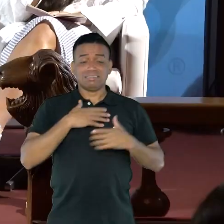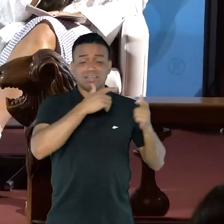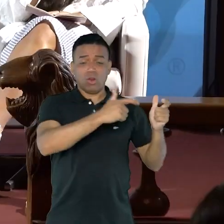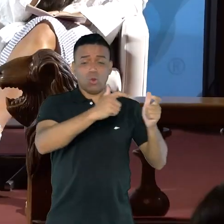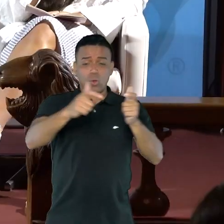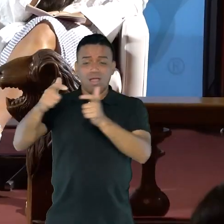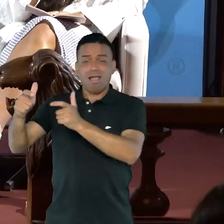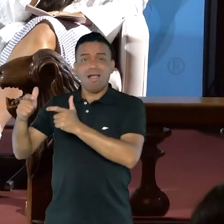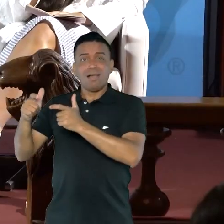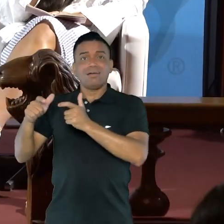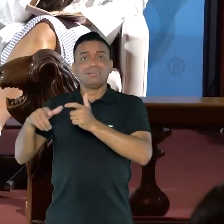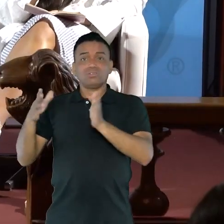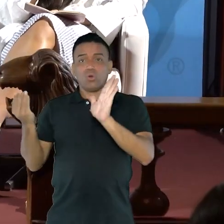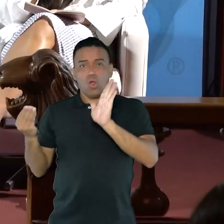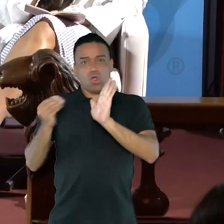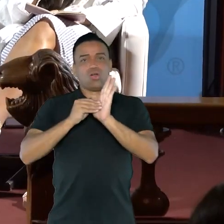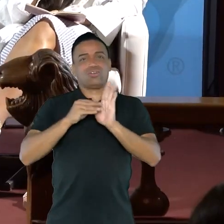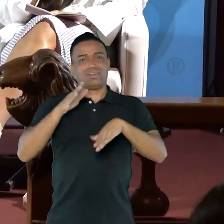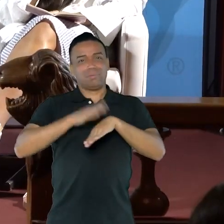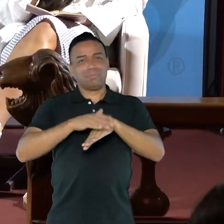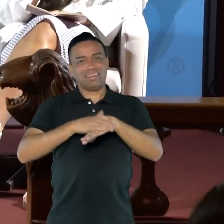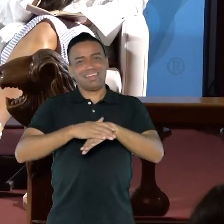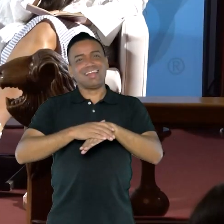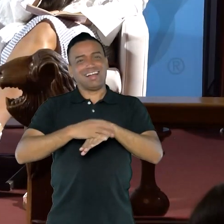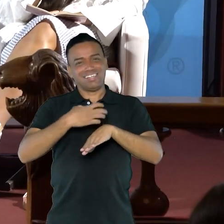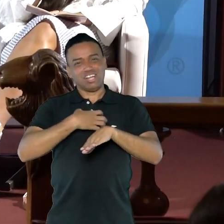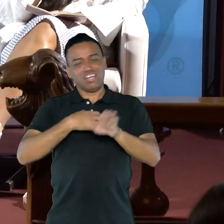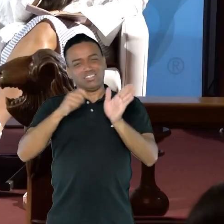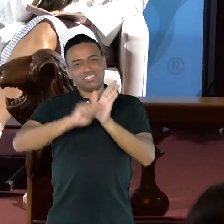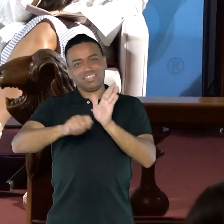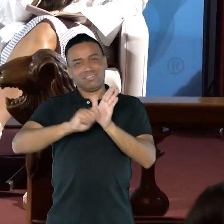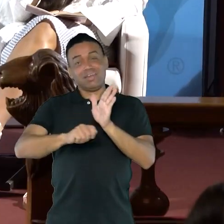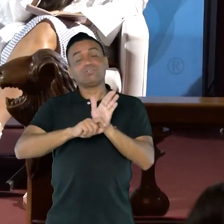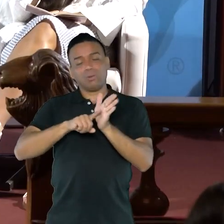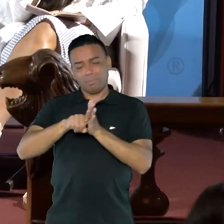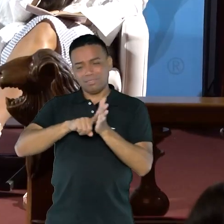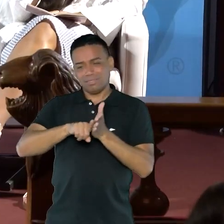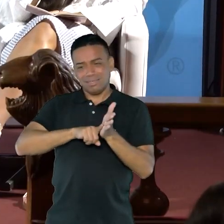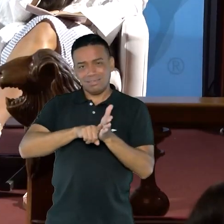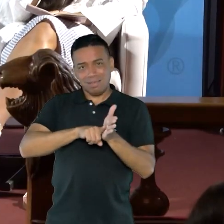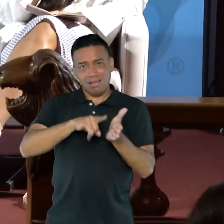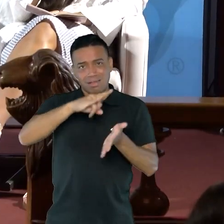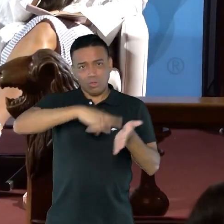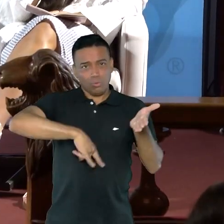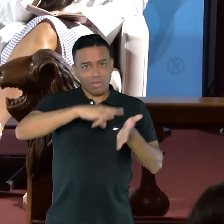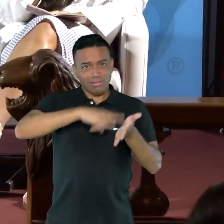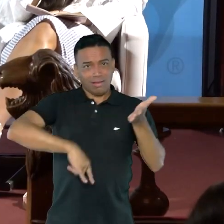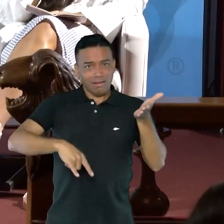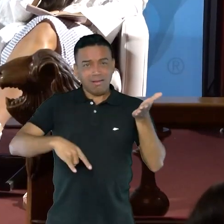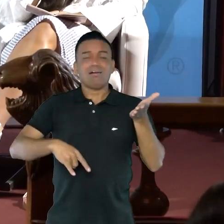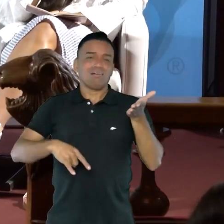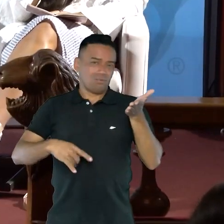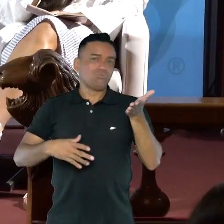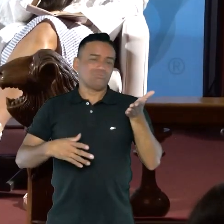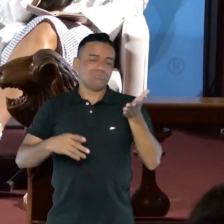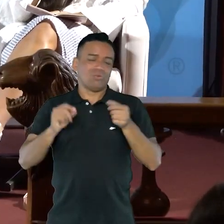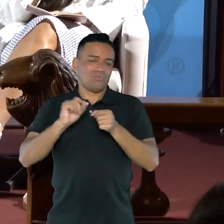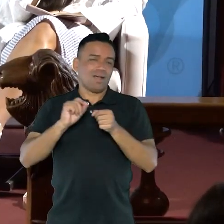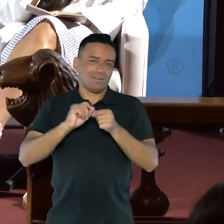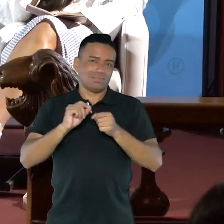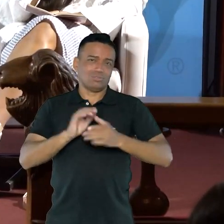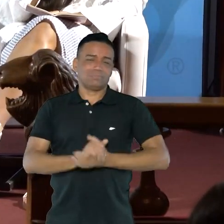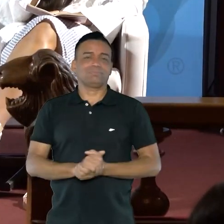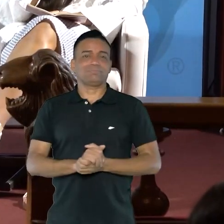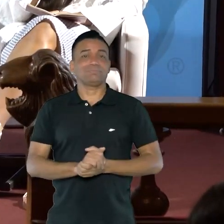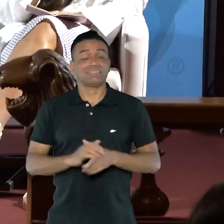né? Então, eu tenho uma pesquisa documental que eu faço nas cartas jesuíticas